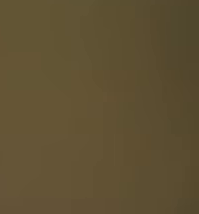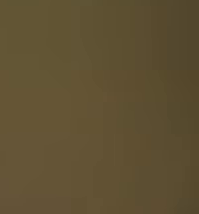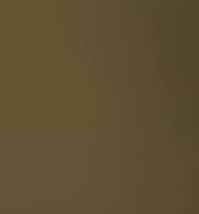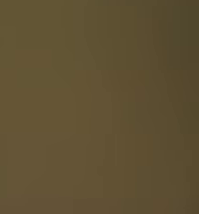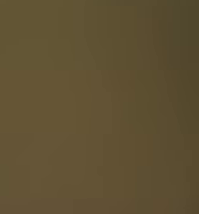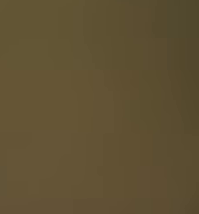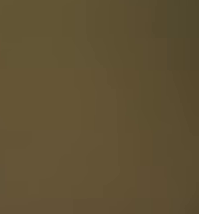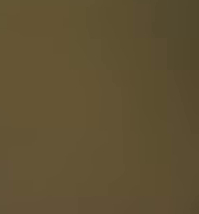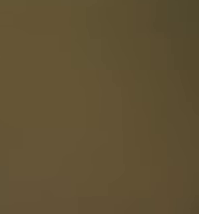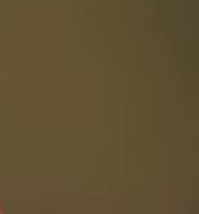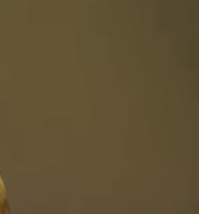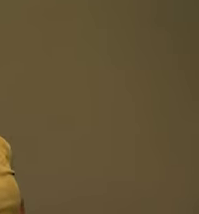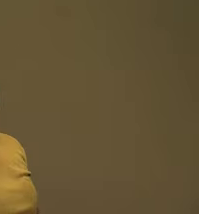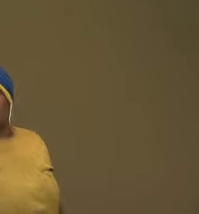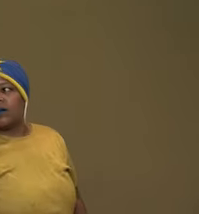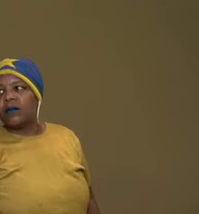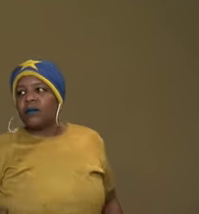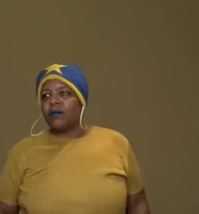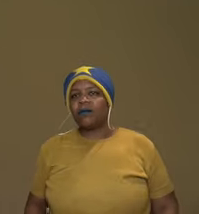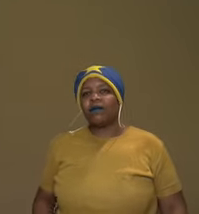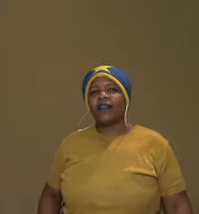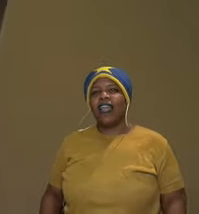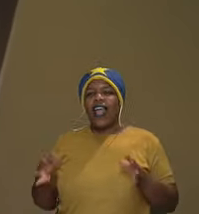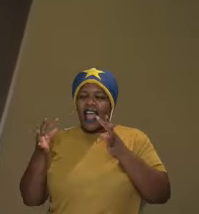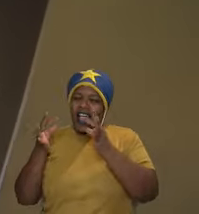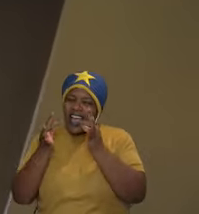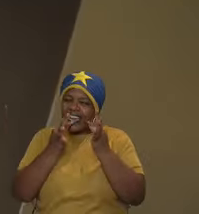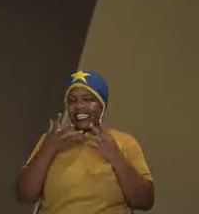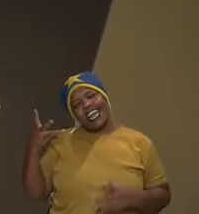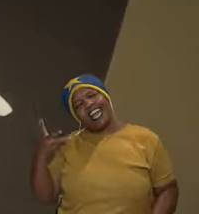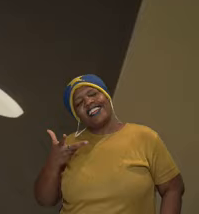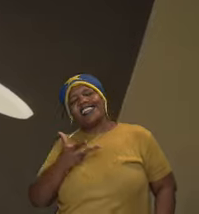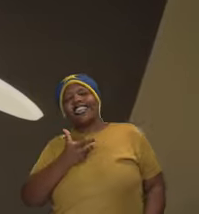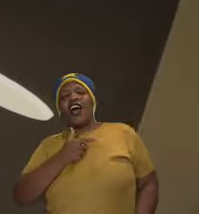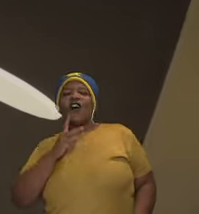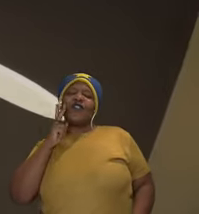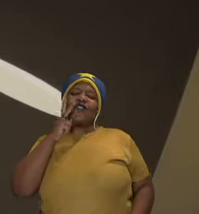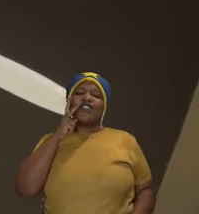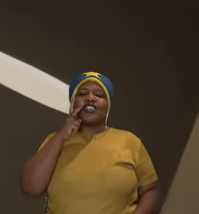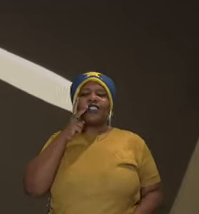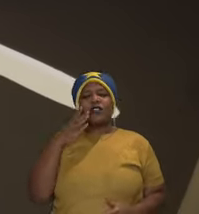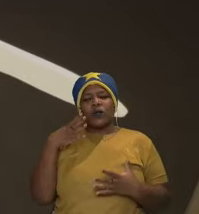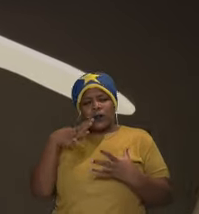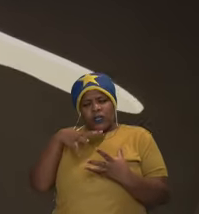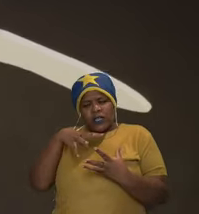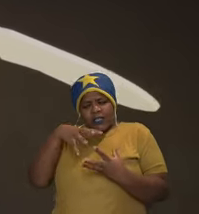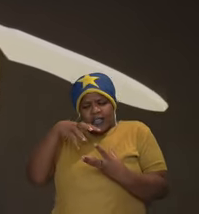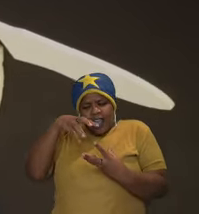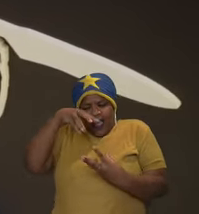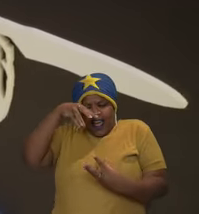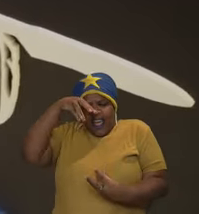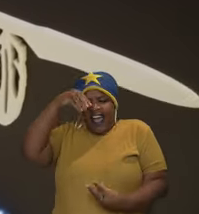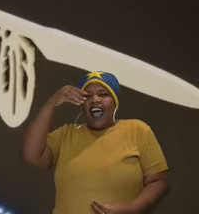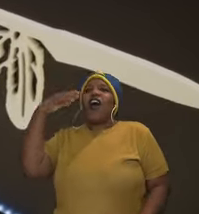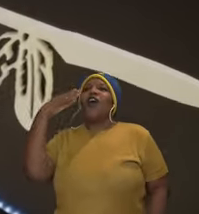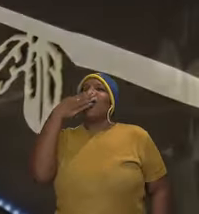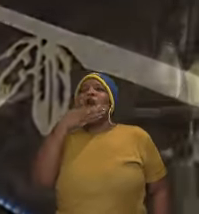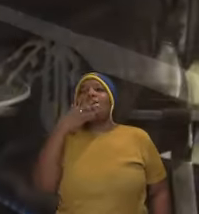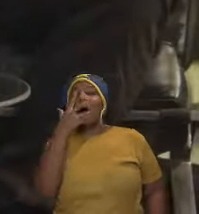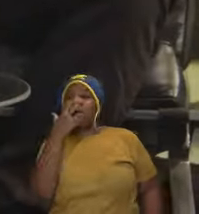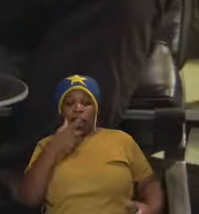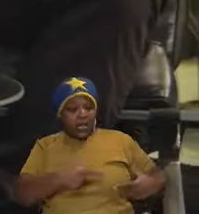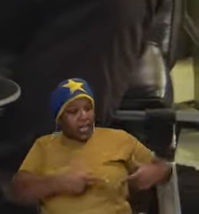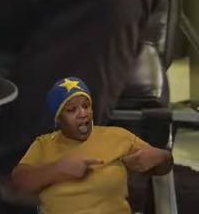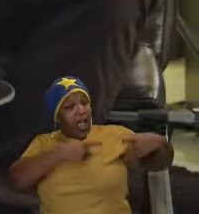Ela é tipo aquela seda que salva, tipo vinho seco que adoça a alma, como aquela guerra